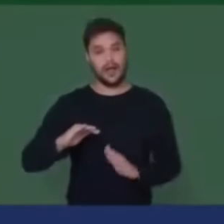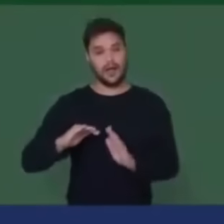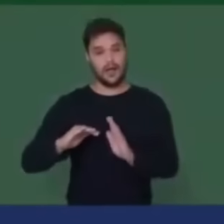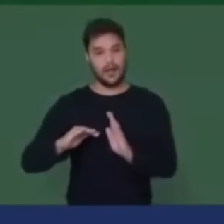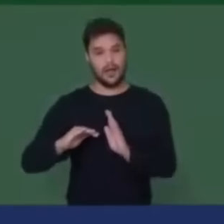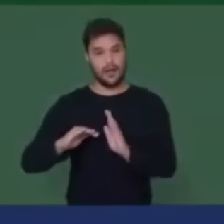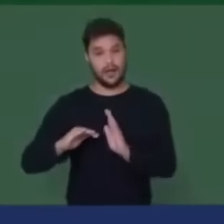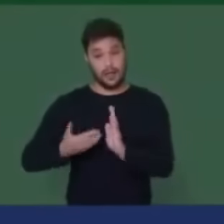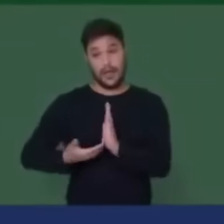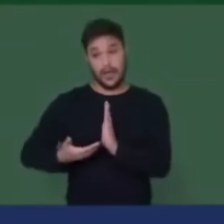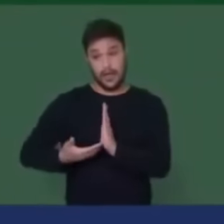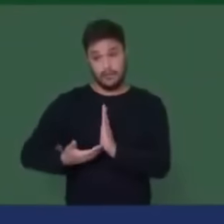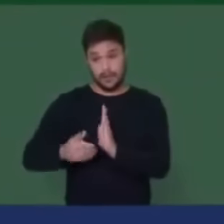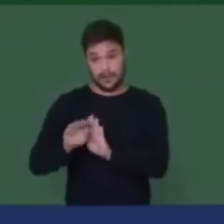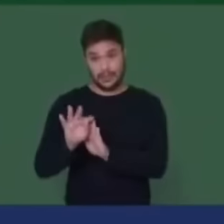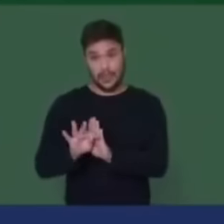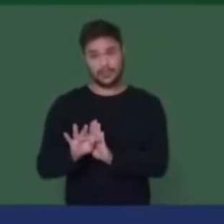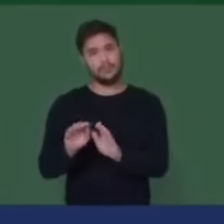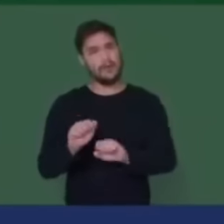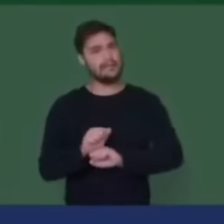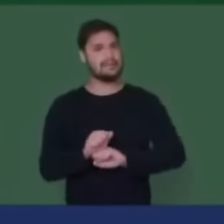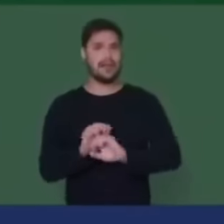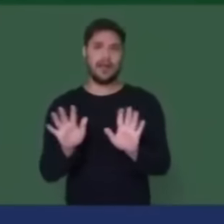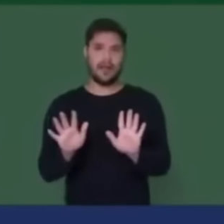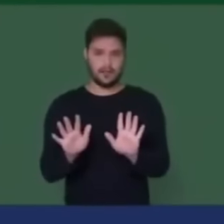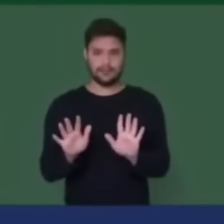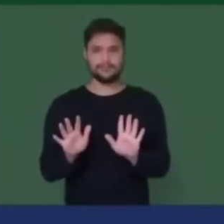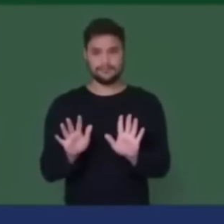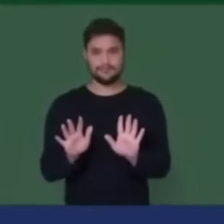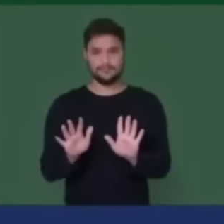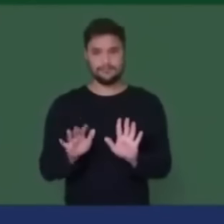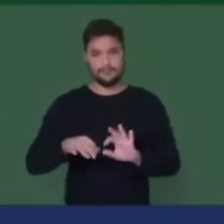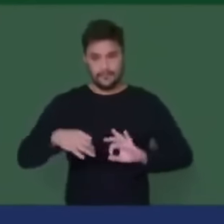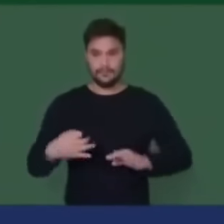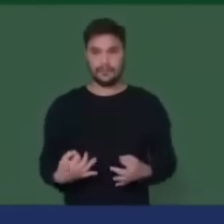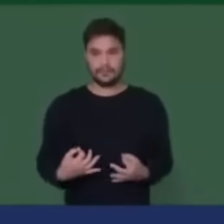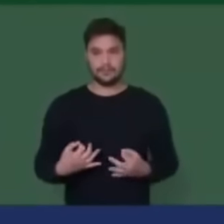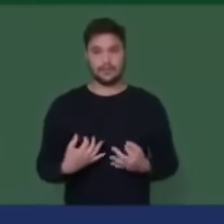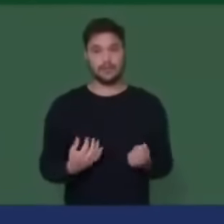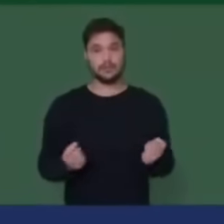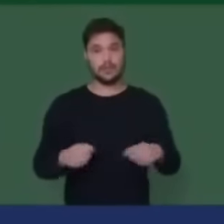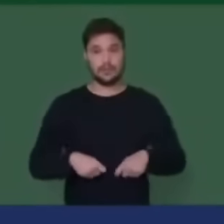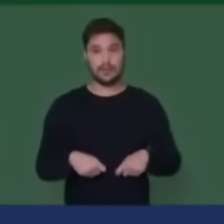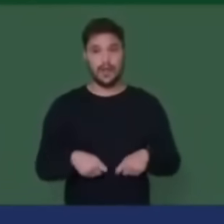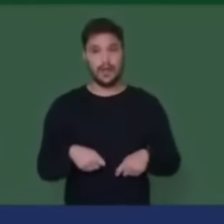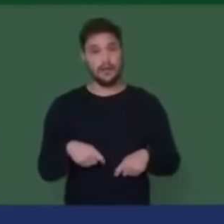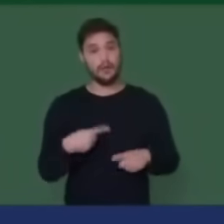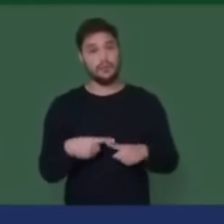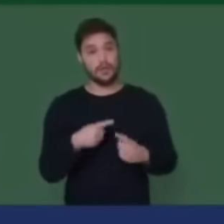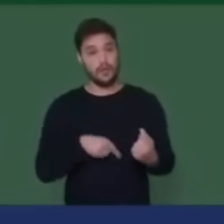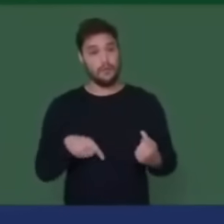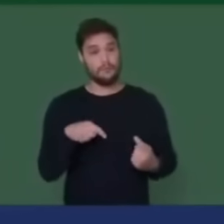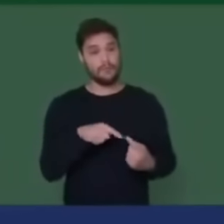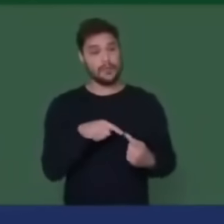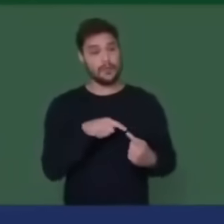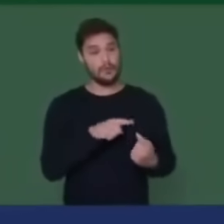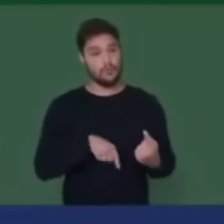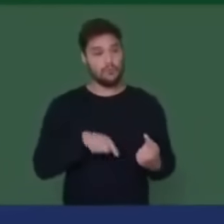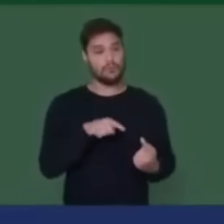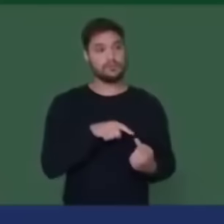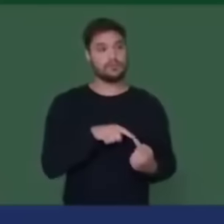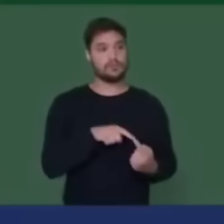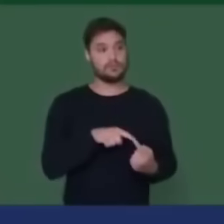mais clara, era mais concretizada naquilo que é o objetivo, o espírito do que a